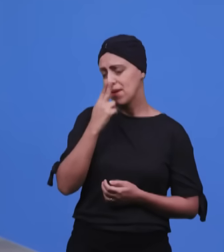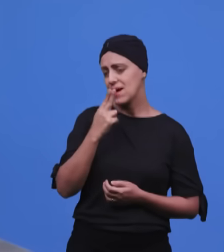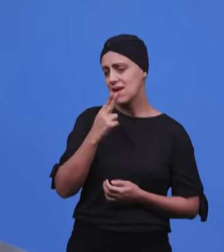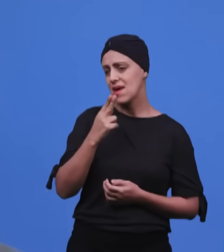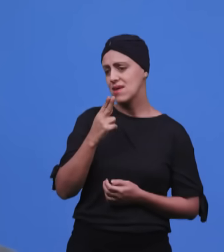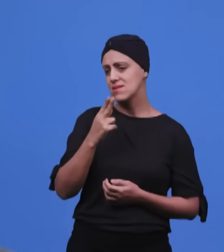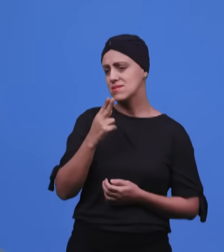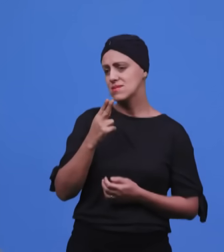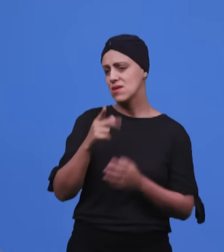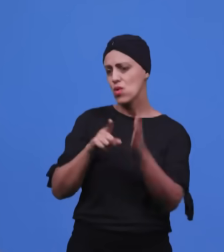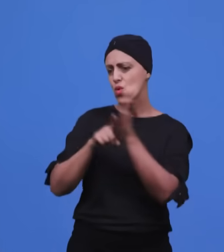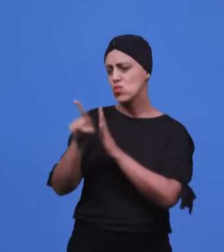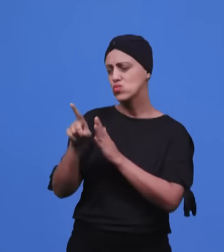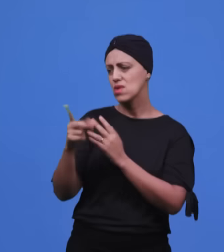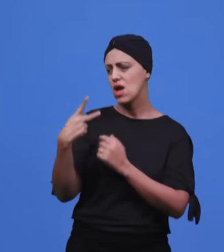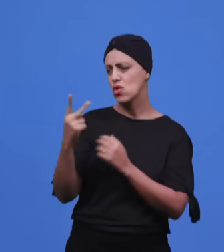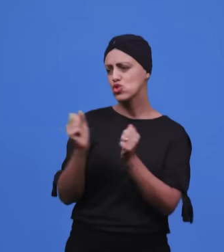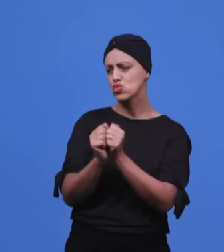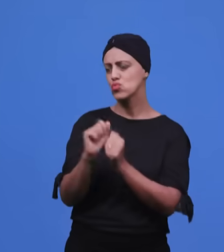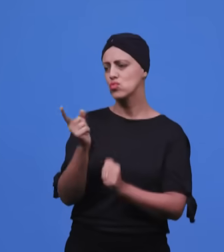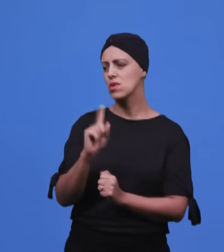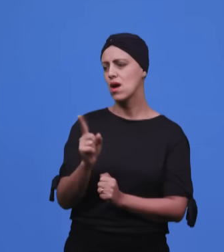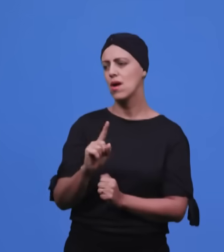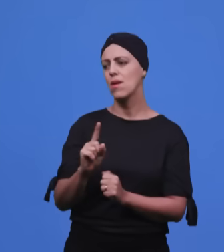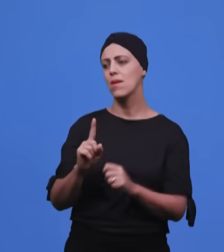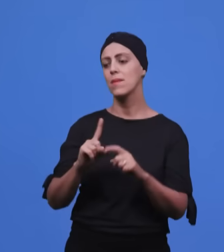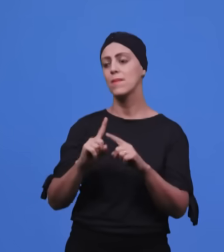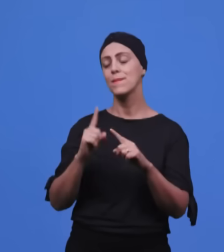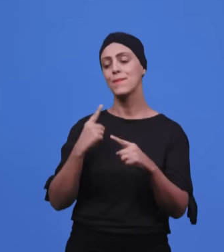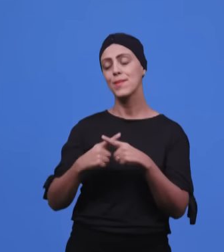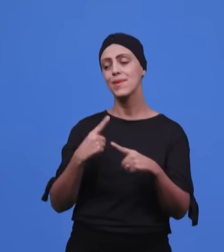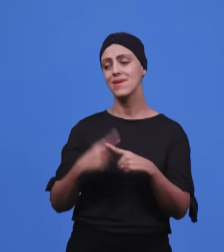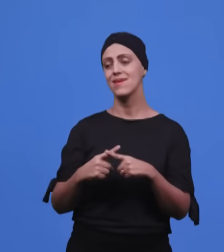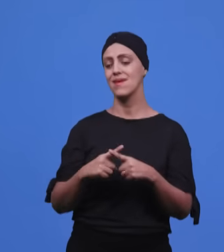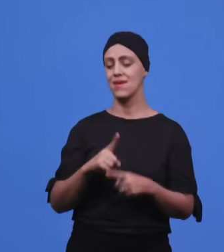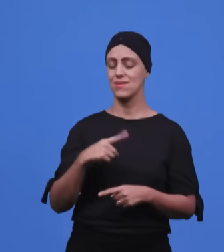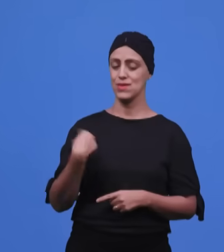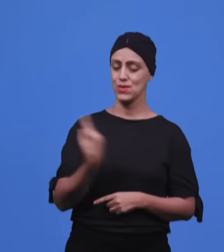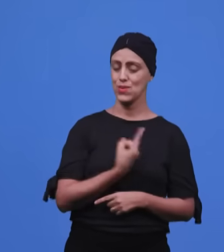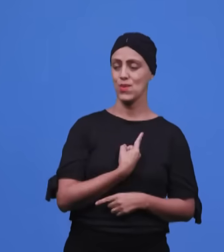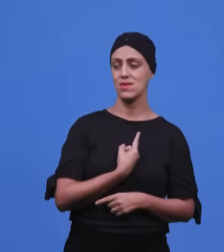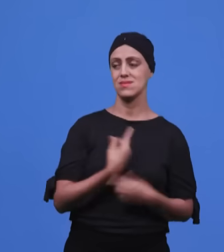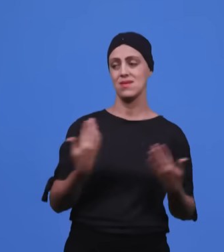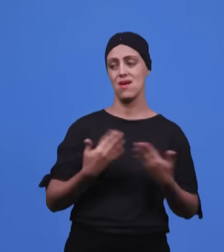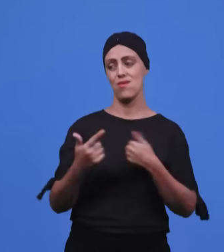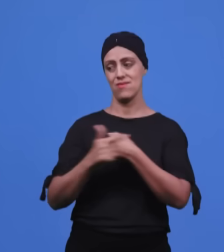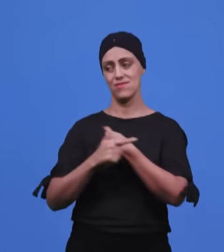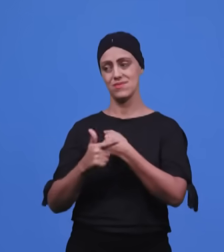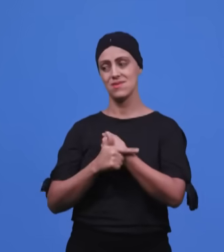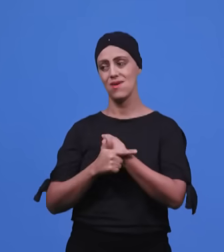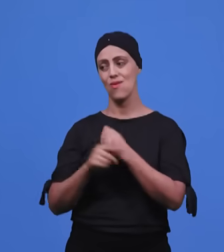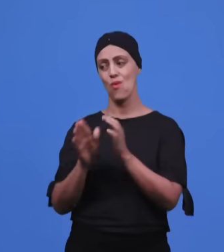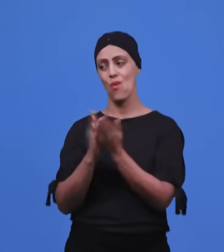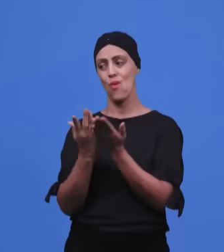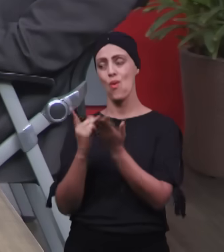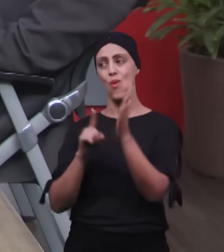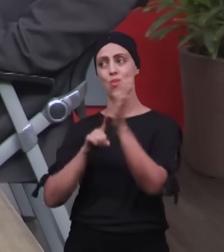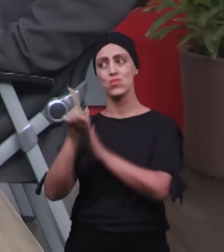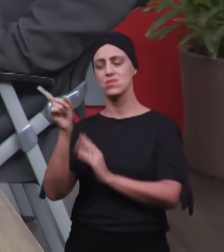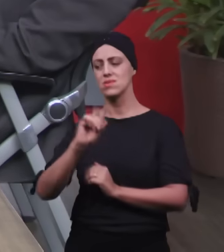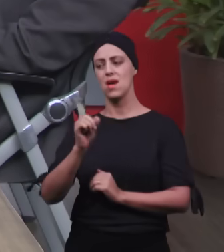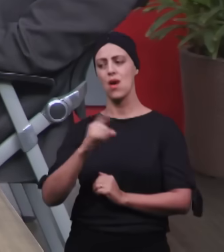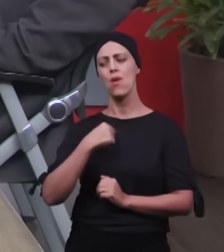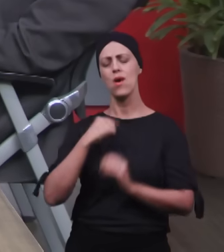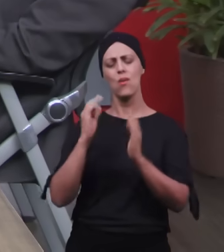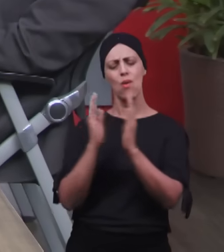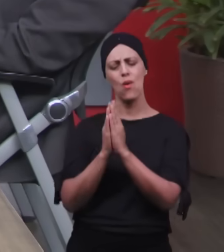rejeitei de consultar porque nossa a nossa a nossa função aqui não é essa